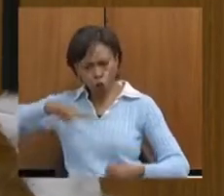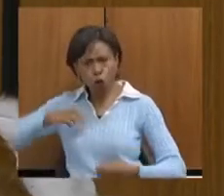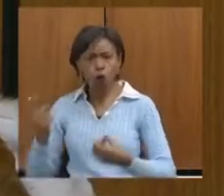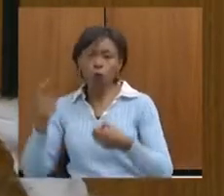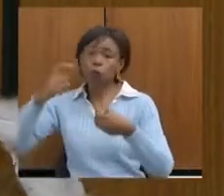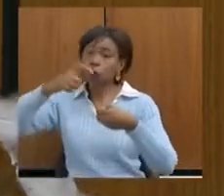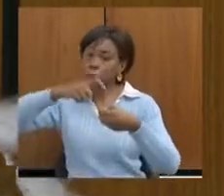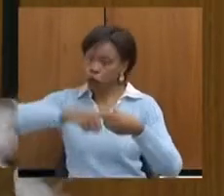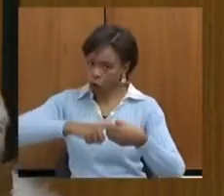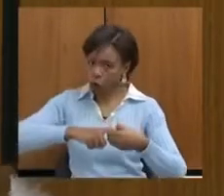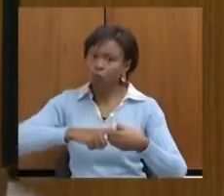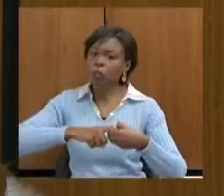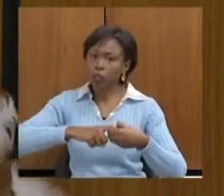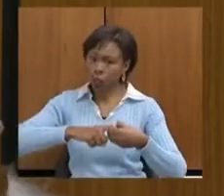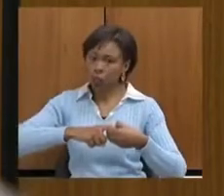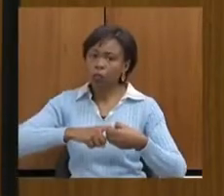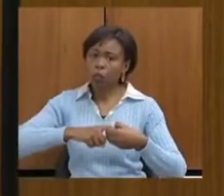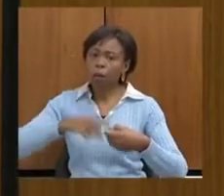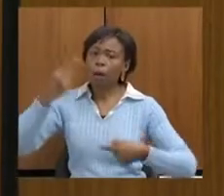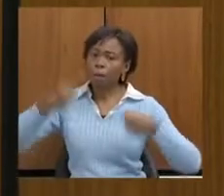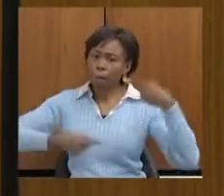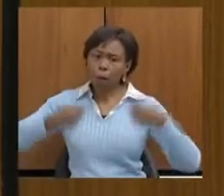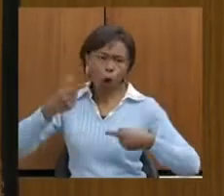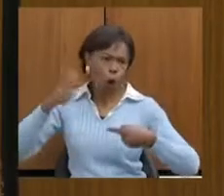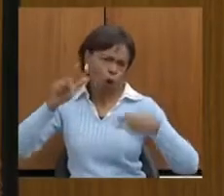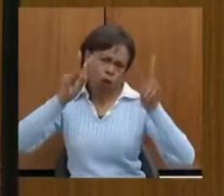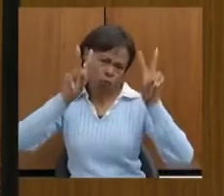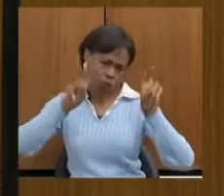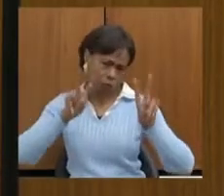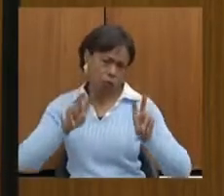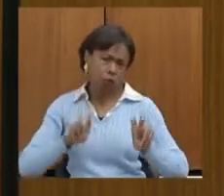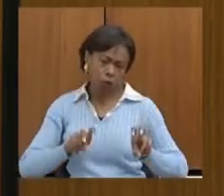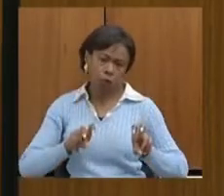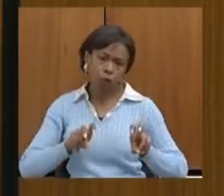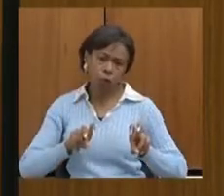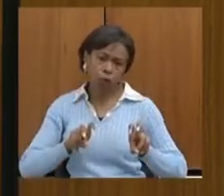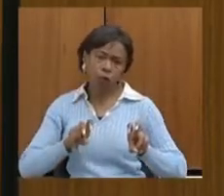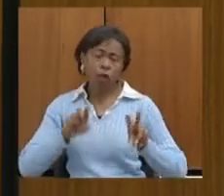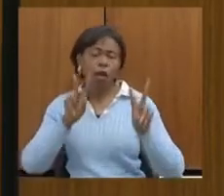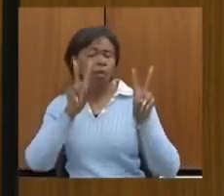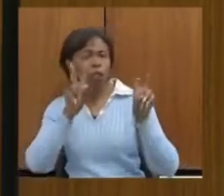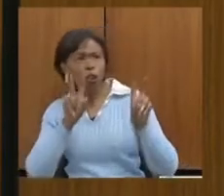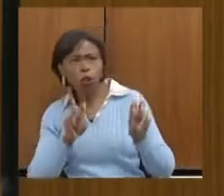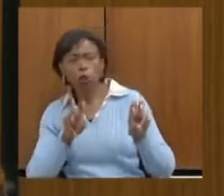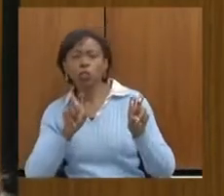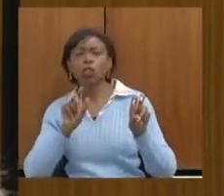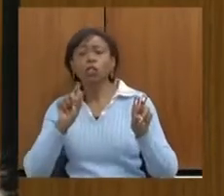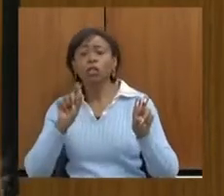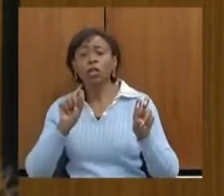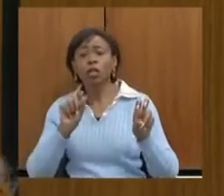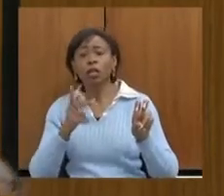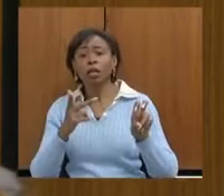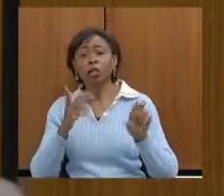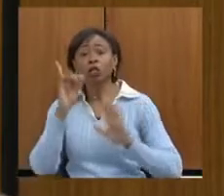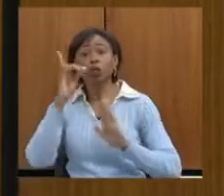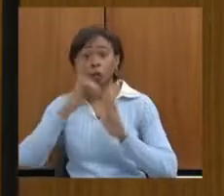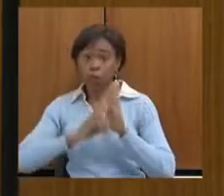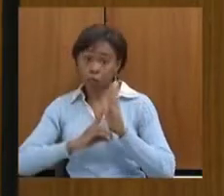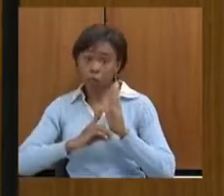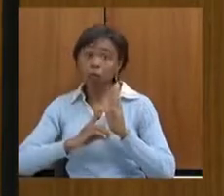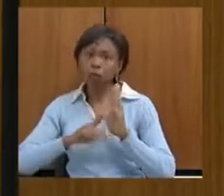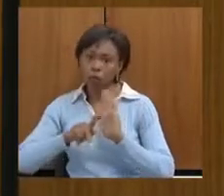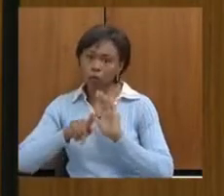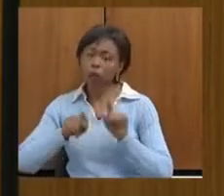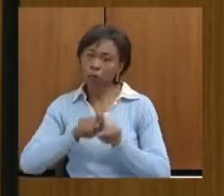novamente para poder tar de bater no outras questões né é questões dos nossos direitos também